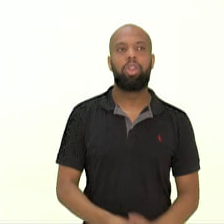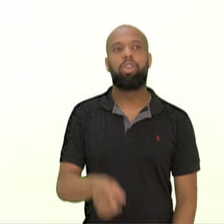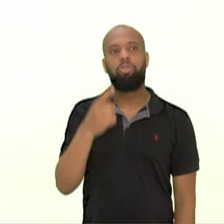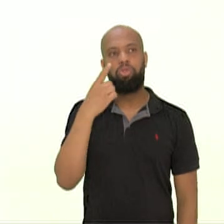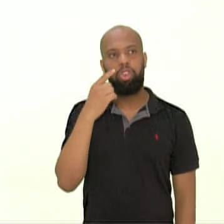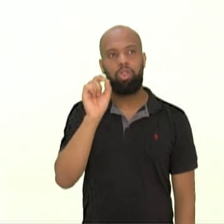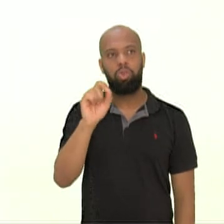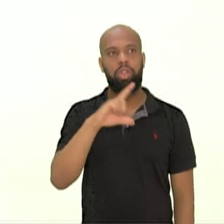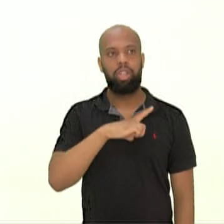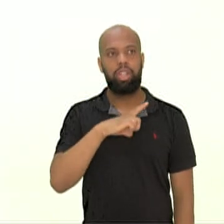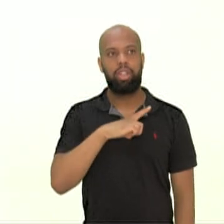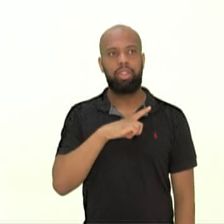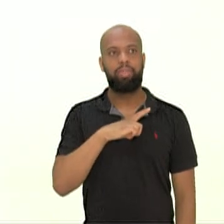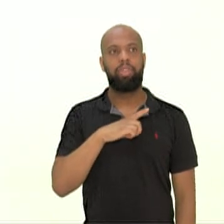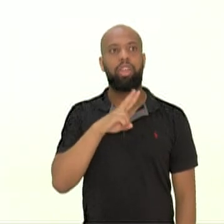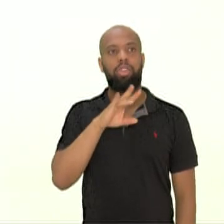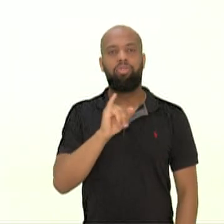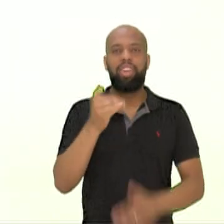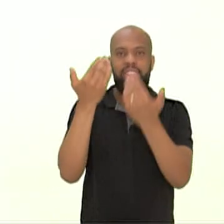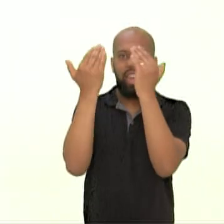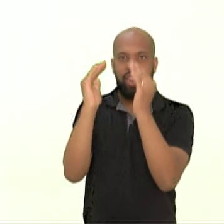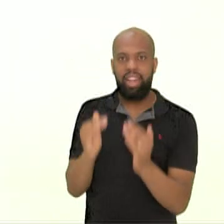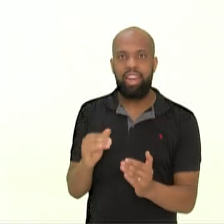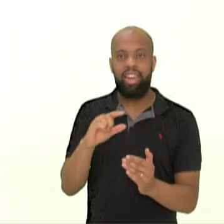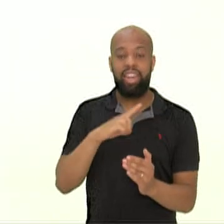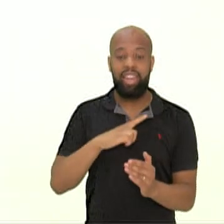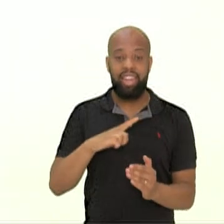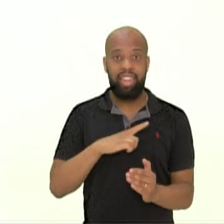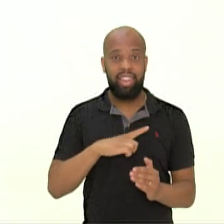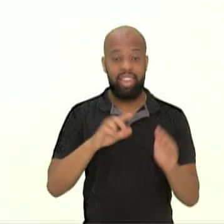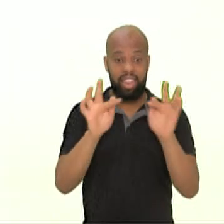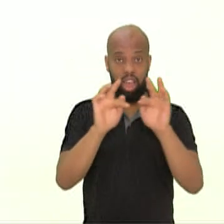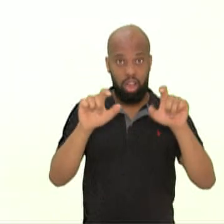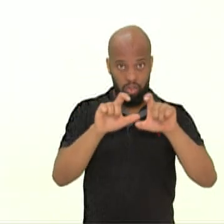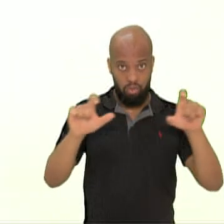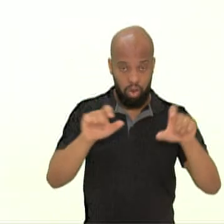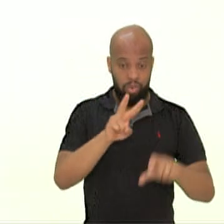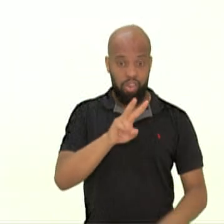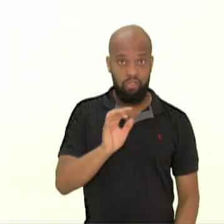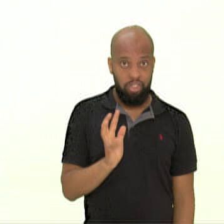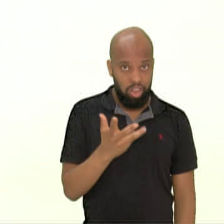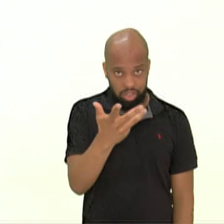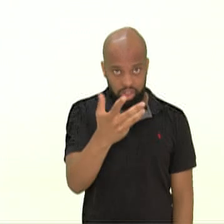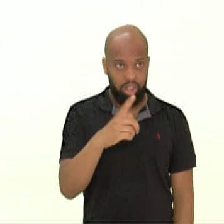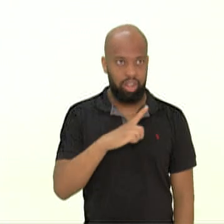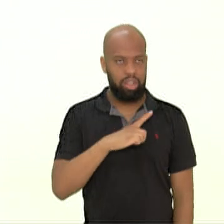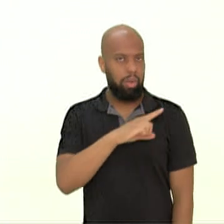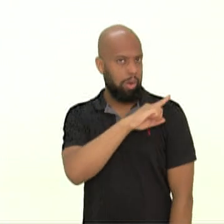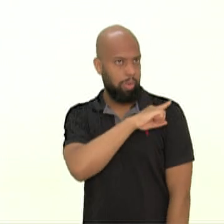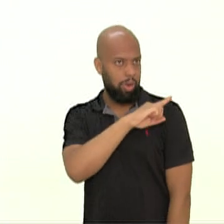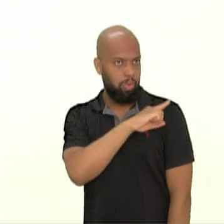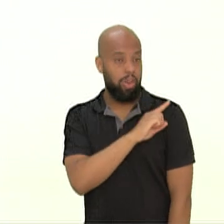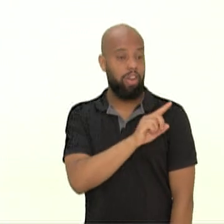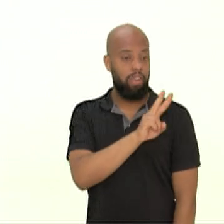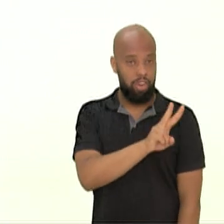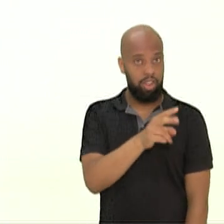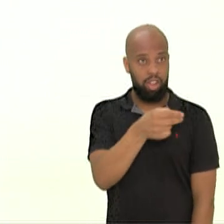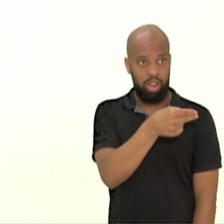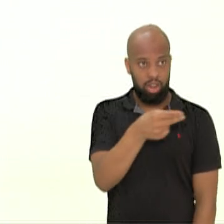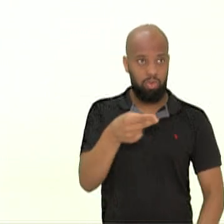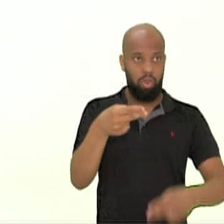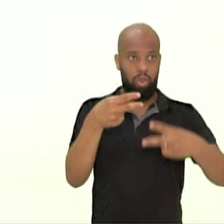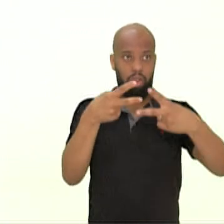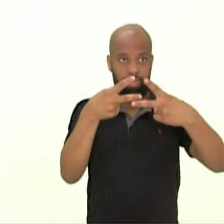temos ali, ó. Para isso, vamos analisar a equação da velocidade. Vamos relembrar elementos lá do primeiro ano, ó, onde a velocidade é igual